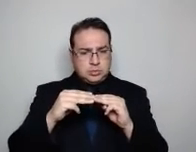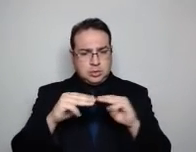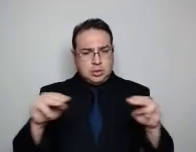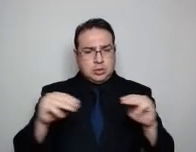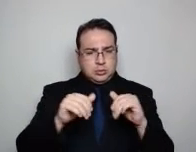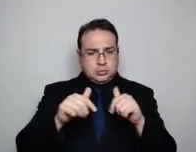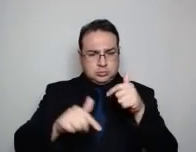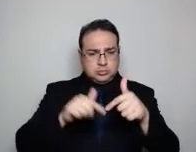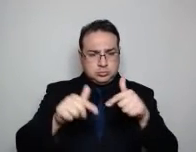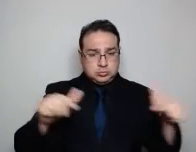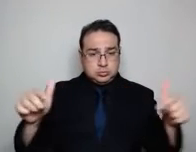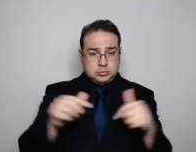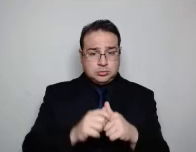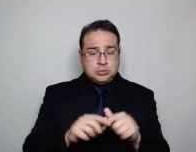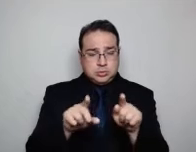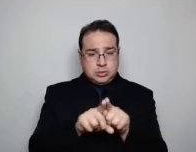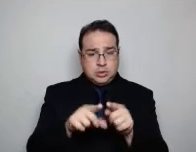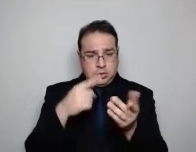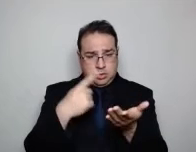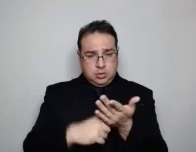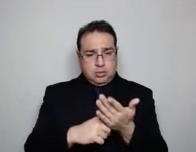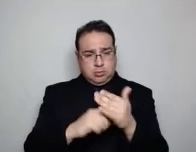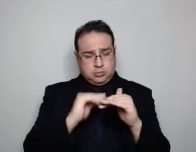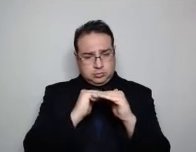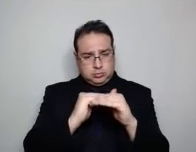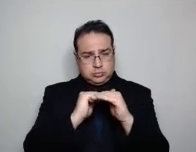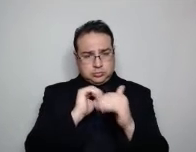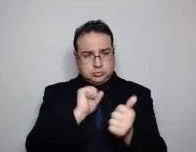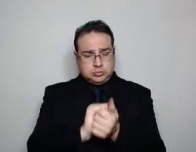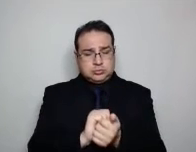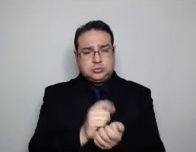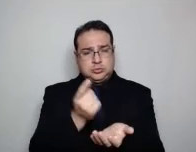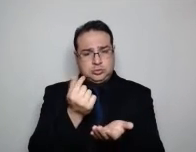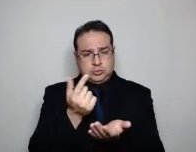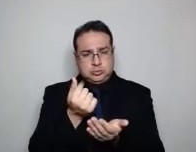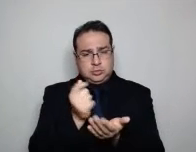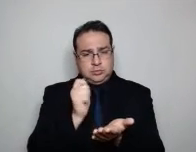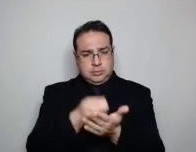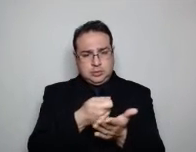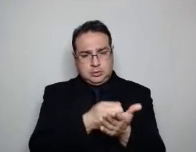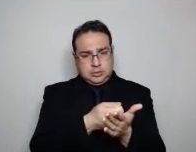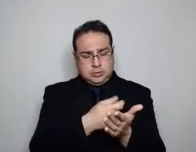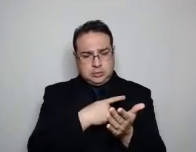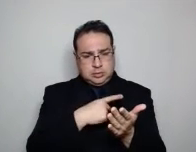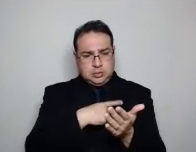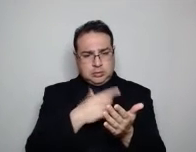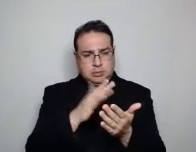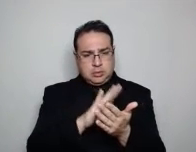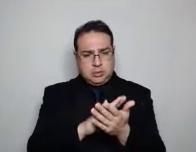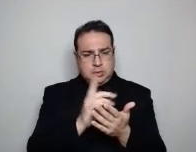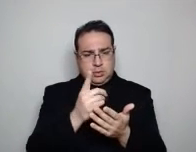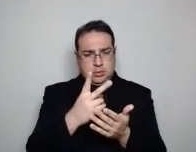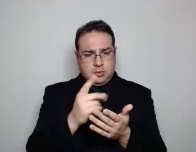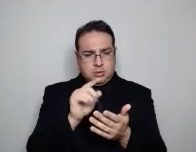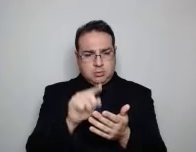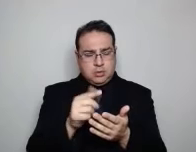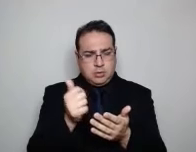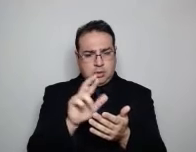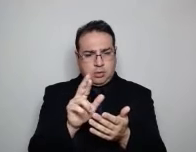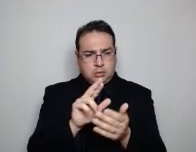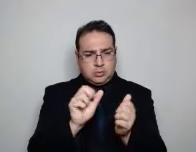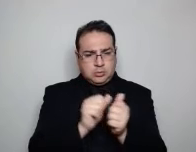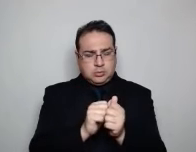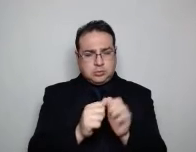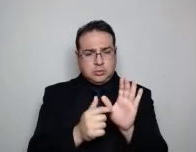havendo uma equiparação de rendas dos dois, eles recebem ambos aproximadamente R$12.000 com a sua profissão,